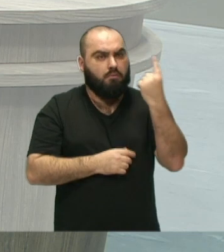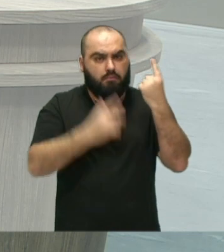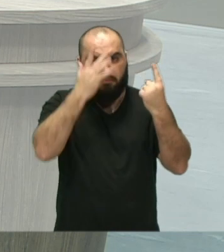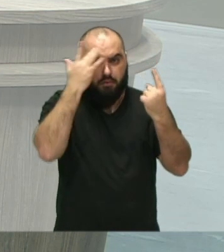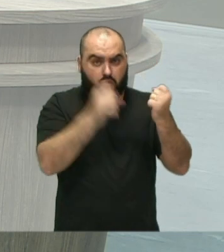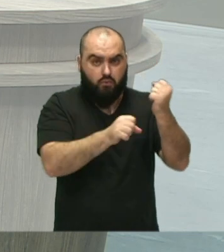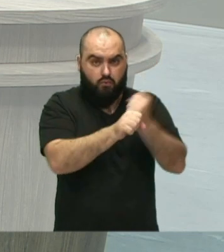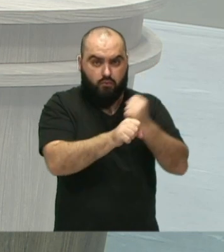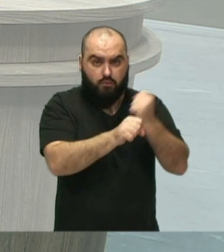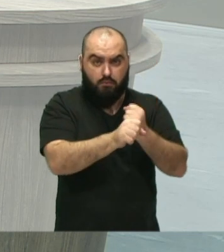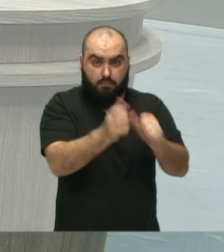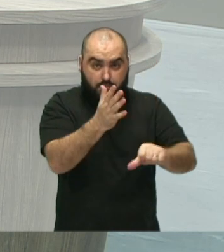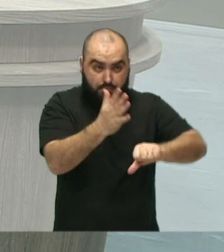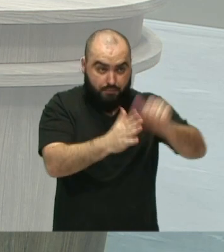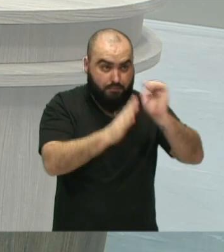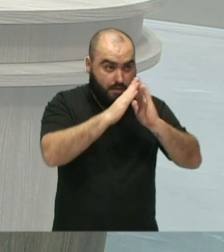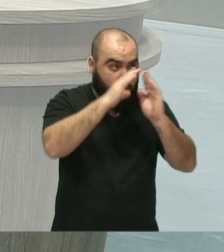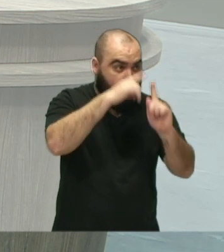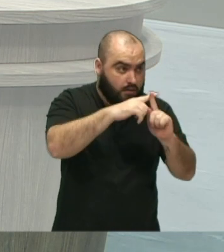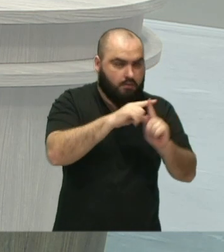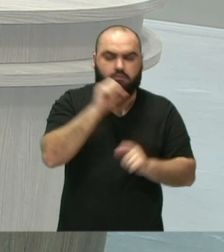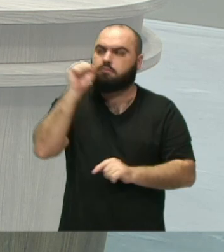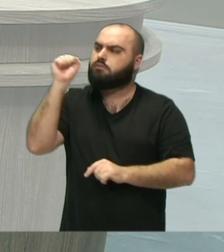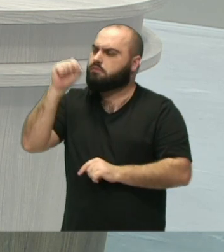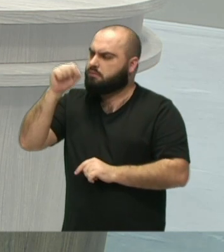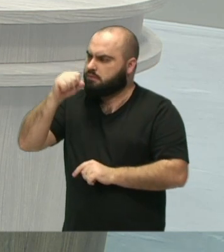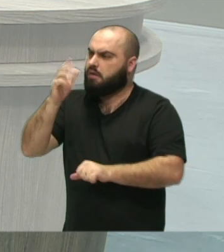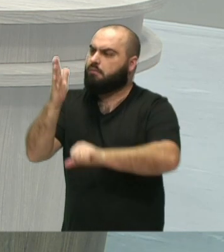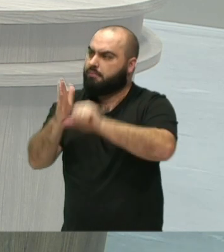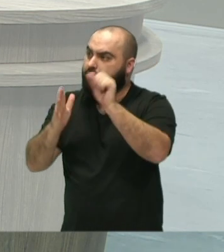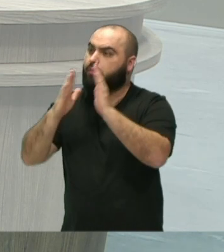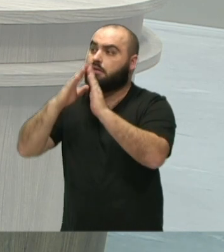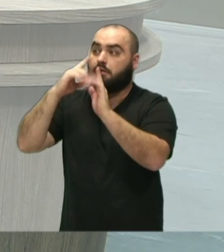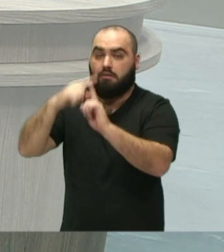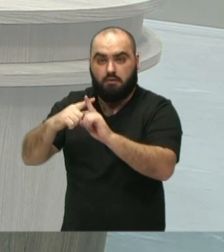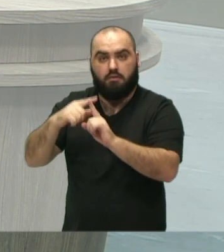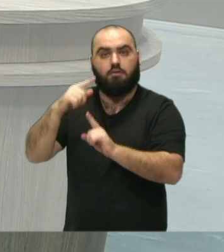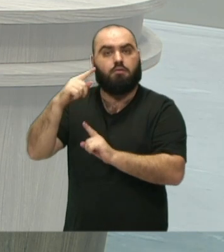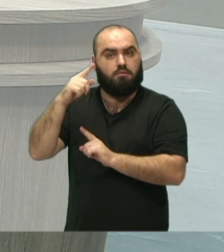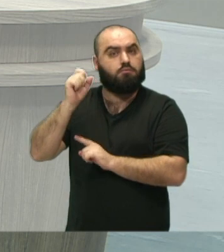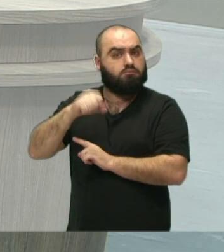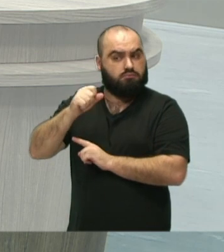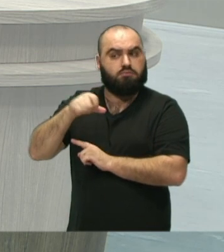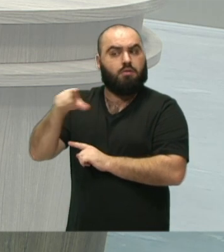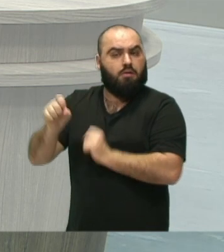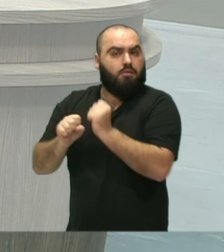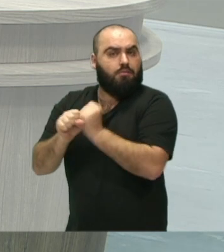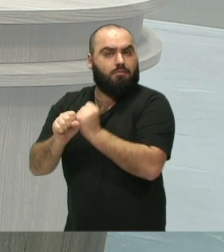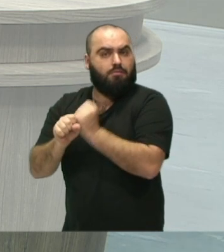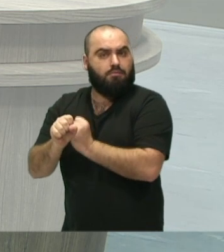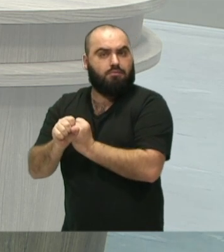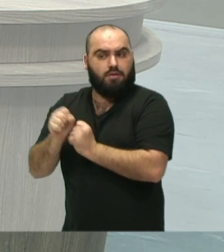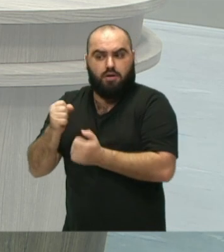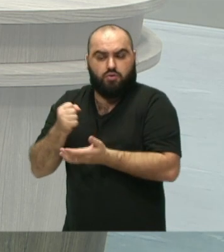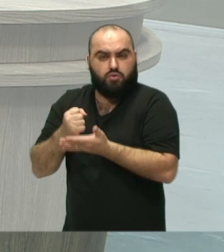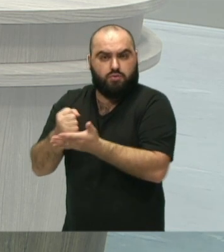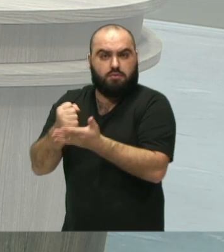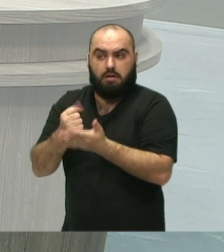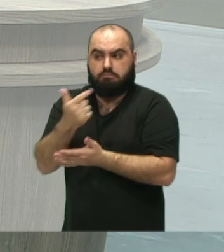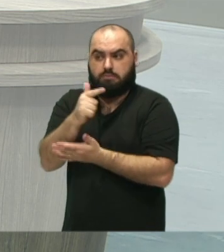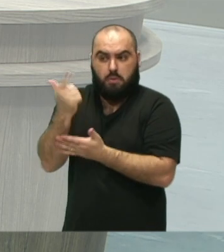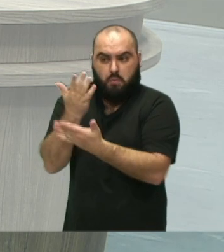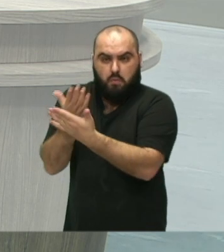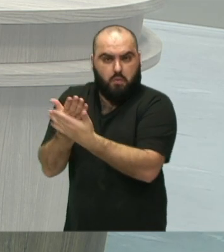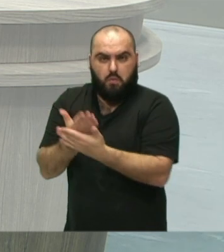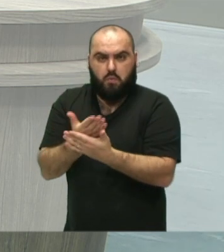construtores da primeira igreja daqui, sim, né? Da primeira igreja, da igreja presbiteriana, e ele era um grande construtor, ele não tinha